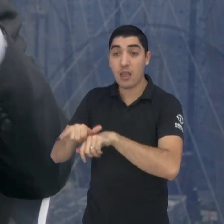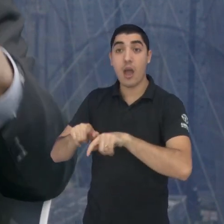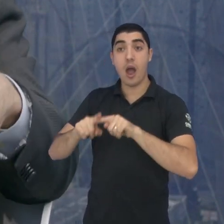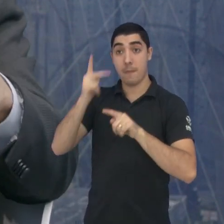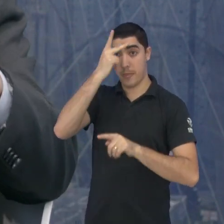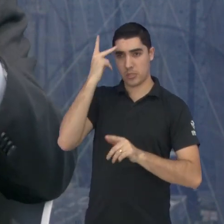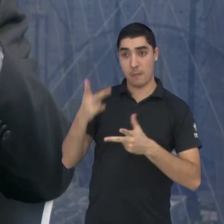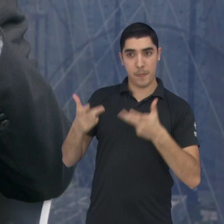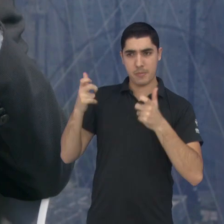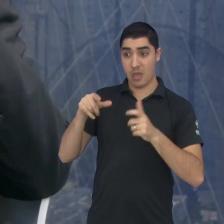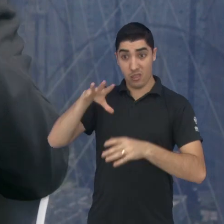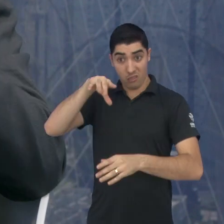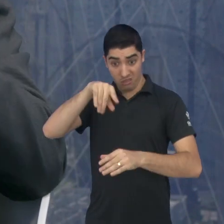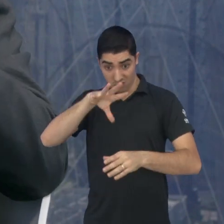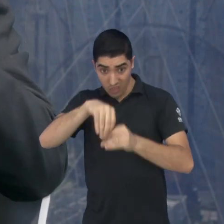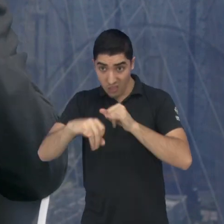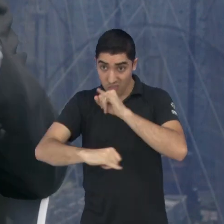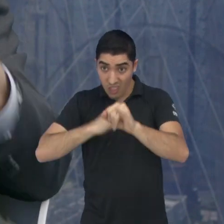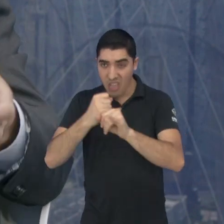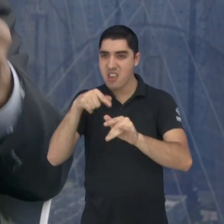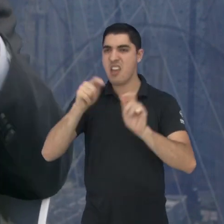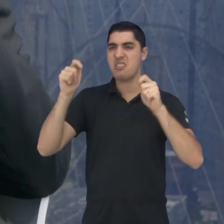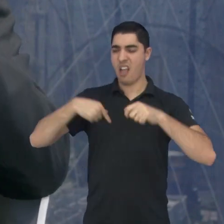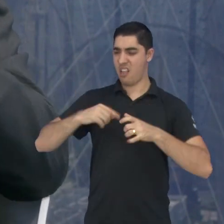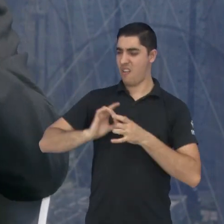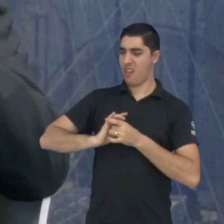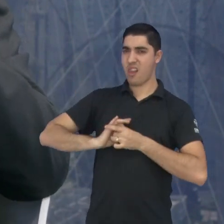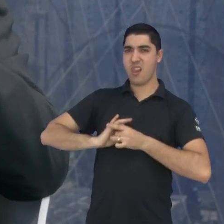a acessibilidade que ela tem de